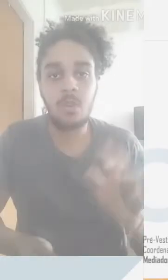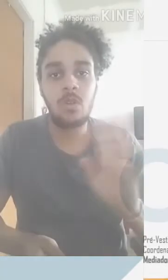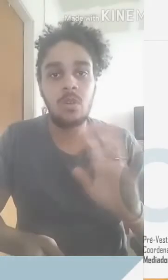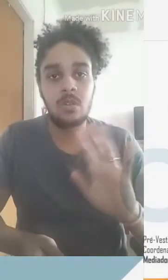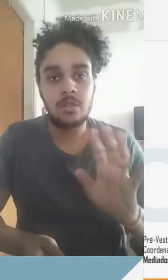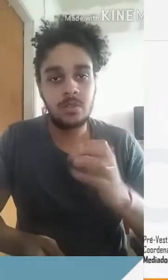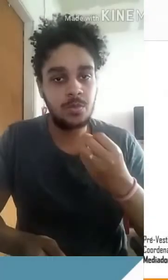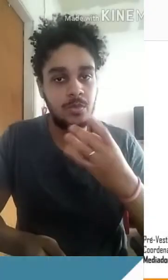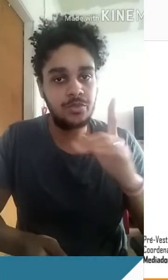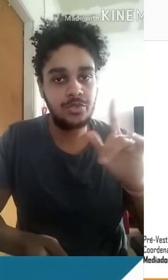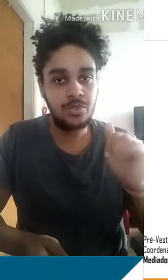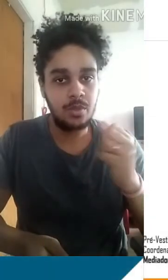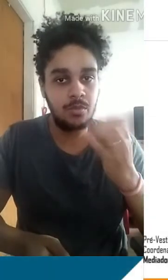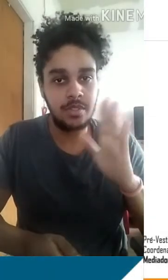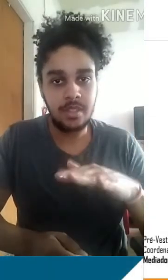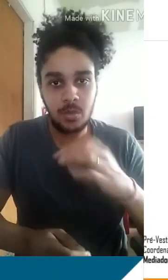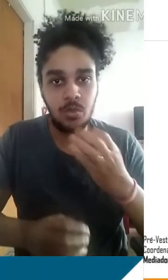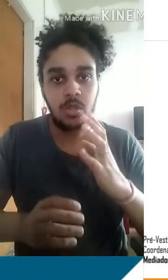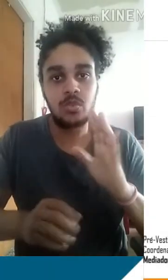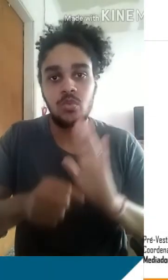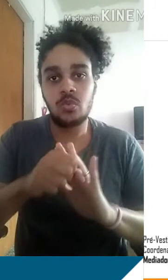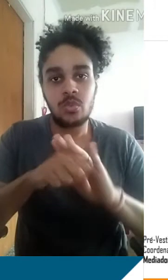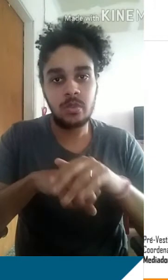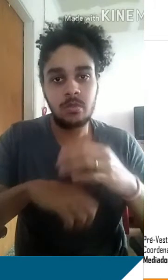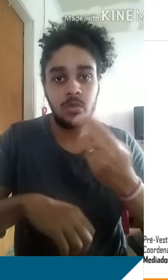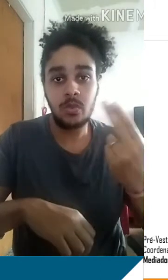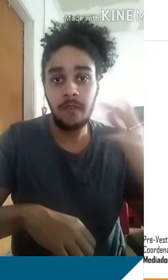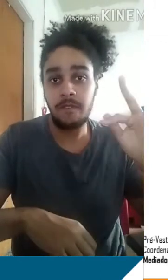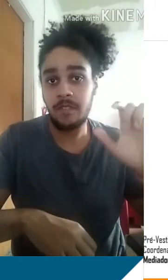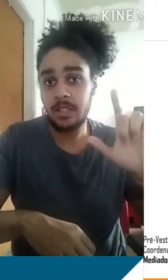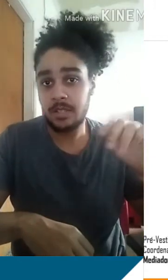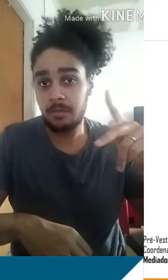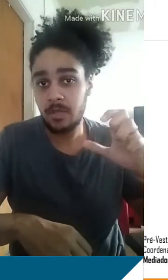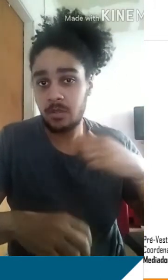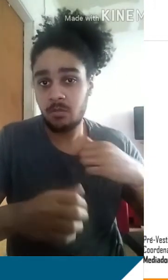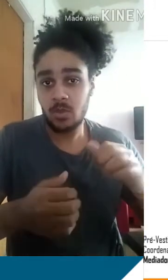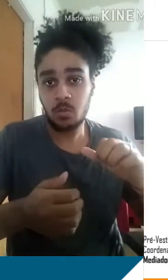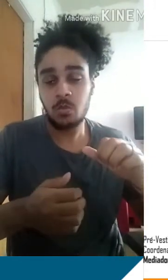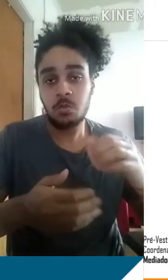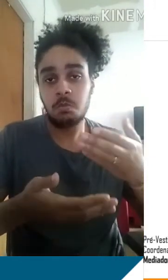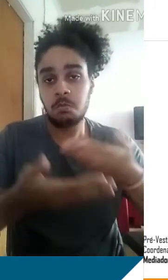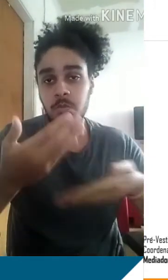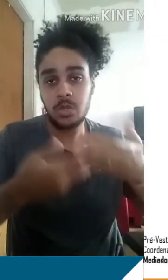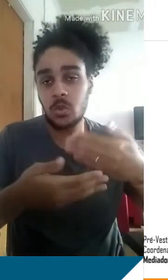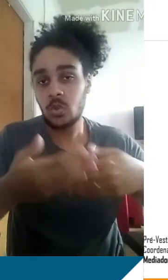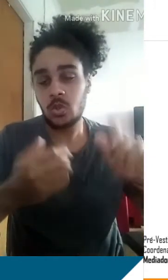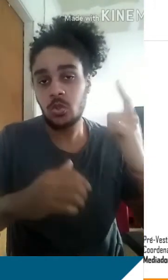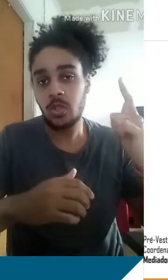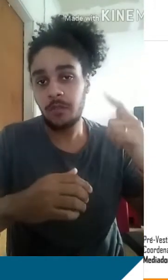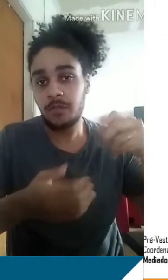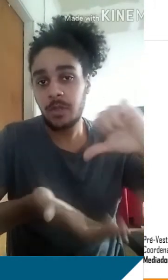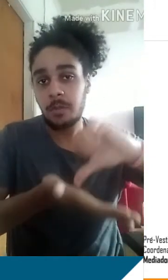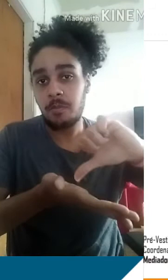sou mediador de geografia do Polo de Barra Mansa e o responsável pelo vídeo de vocês dessa semana, né? No caso, a nossa